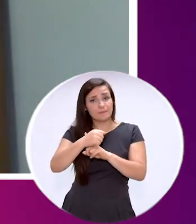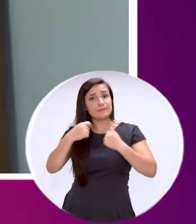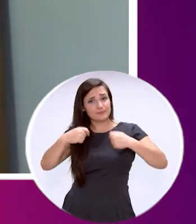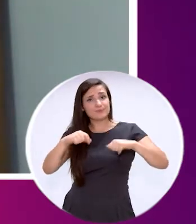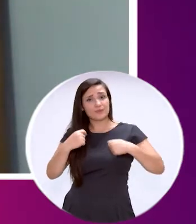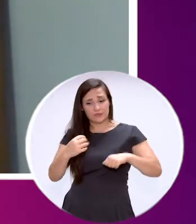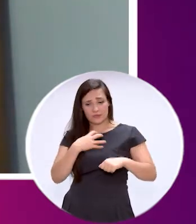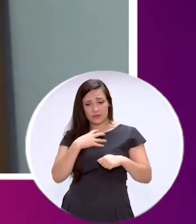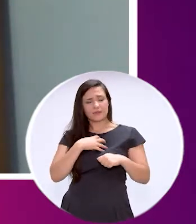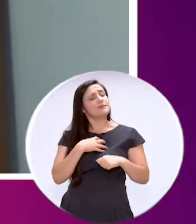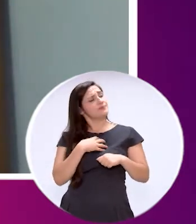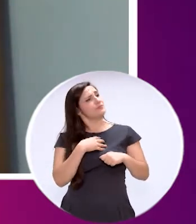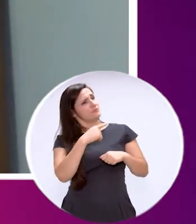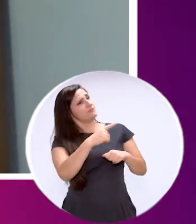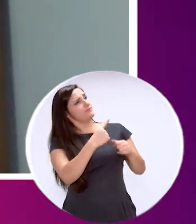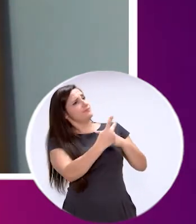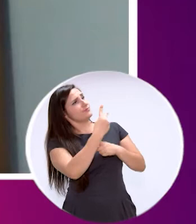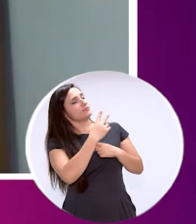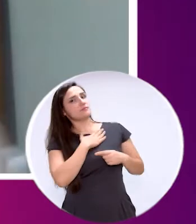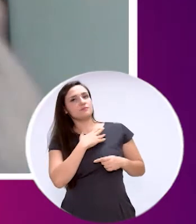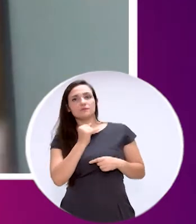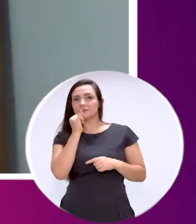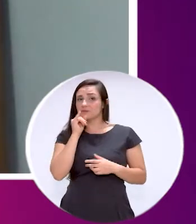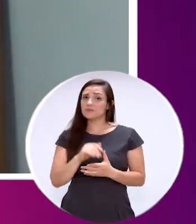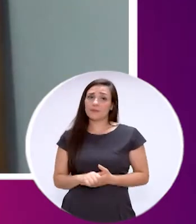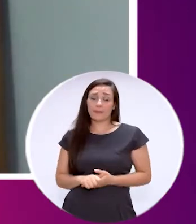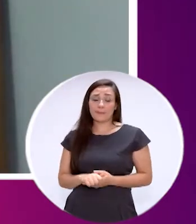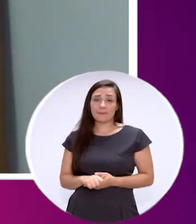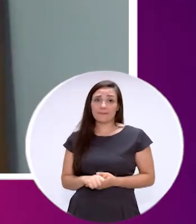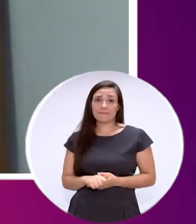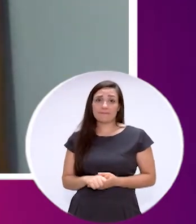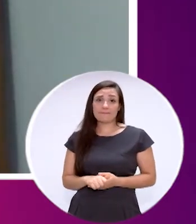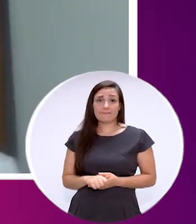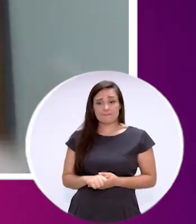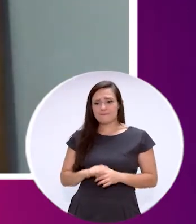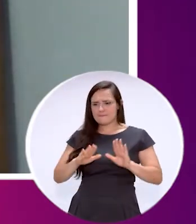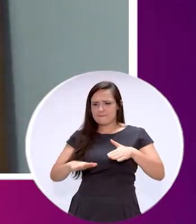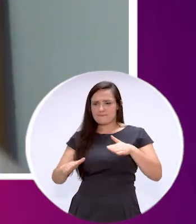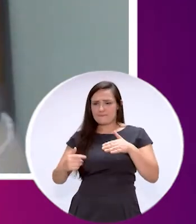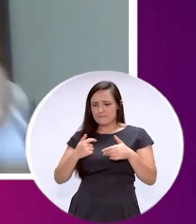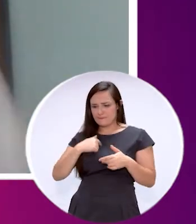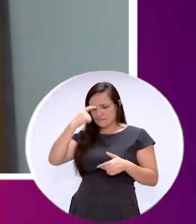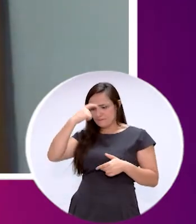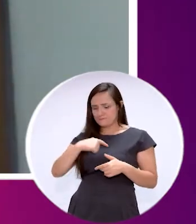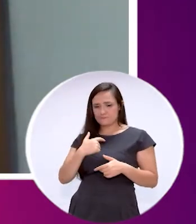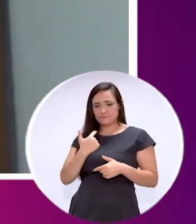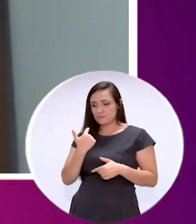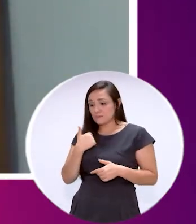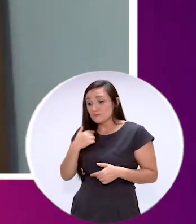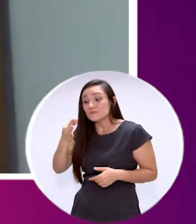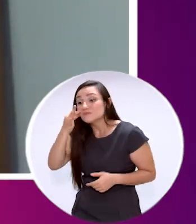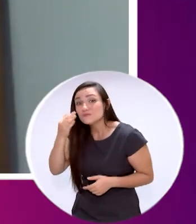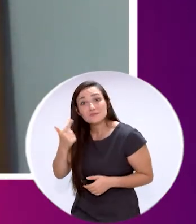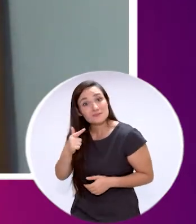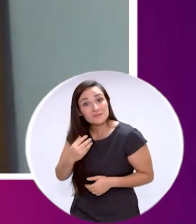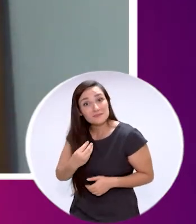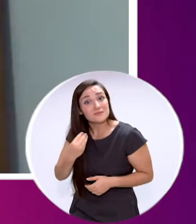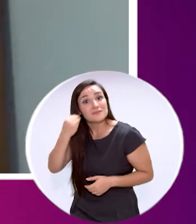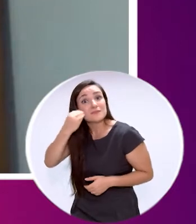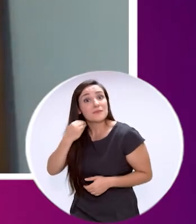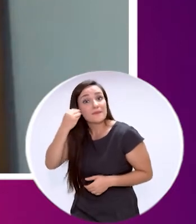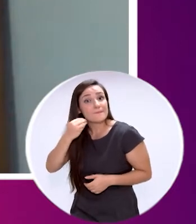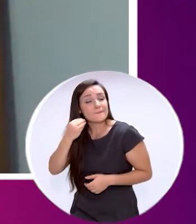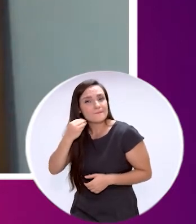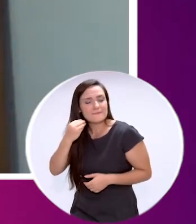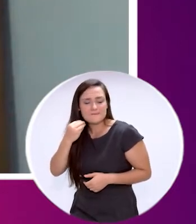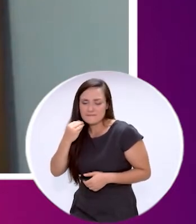representadas. Porque é muito difícil para uma pessoa que não vive uma realidade, por mais que ela tente, por mais que ela queira se colocar no lugar do outro, aquilo não